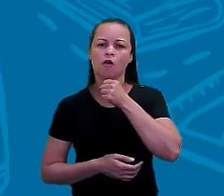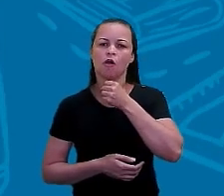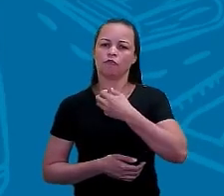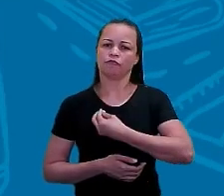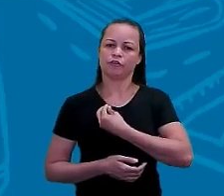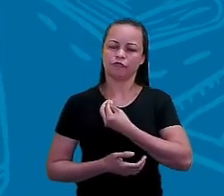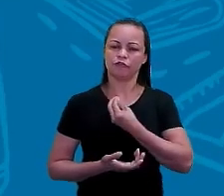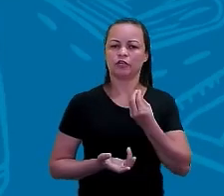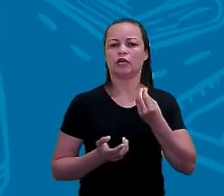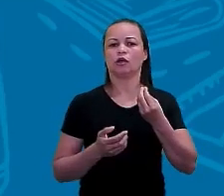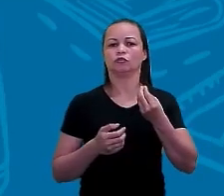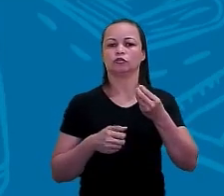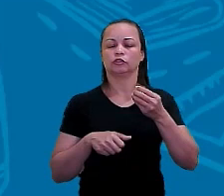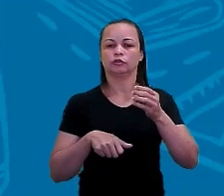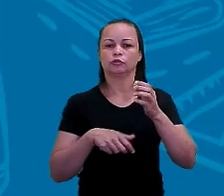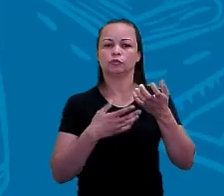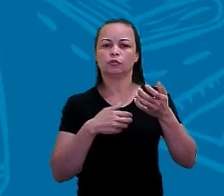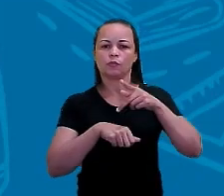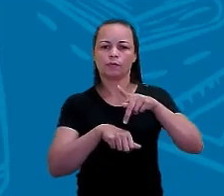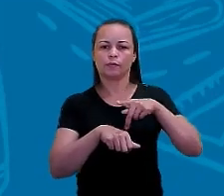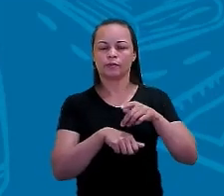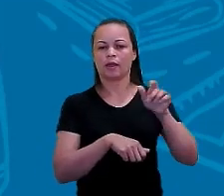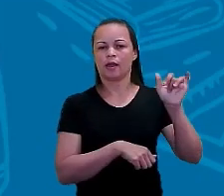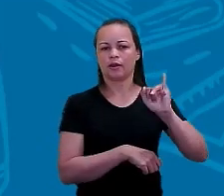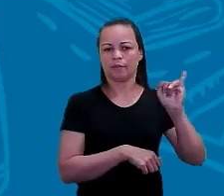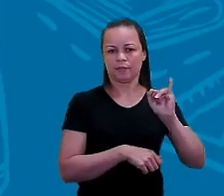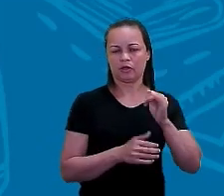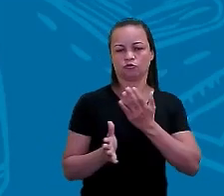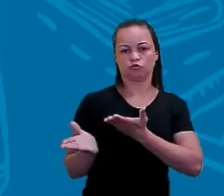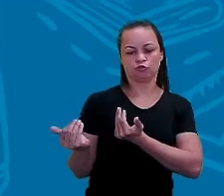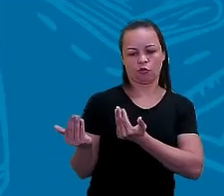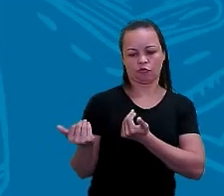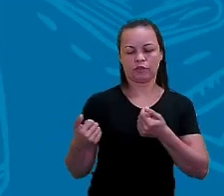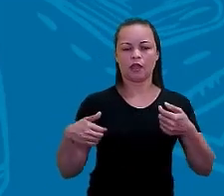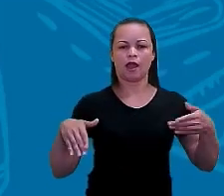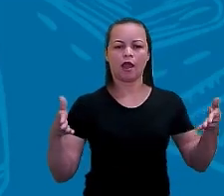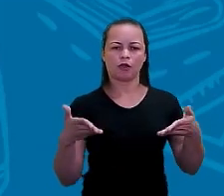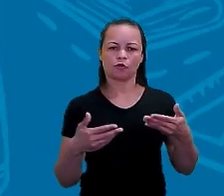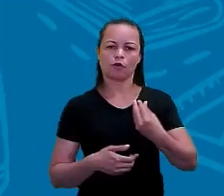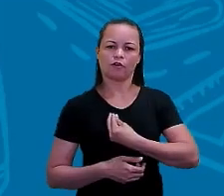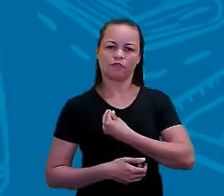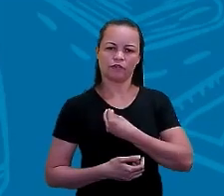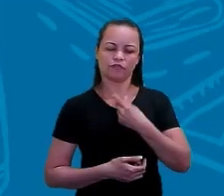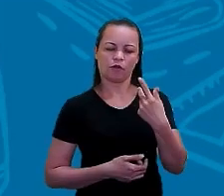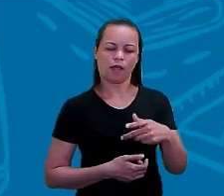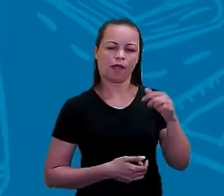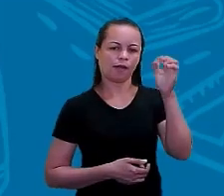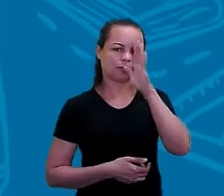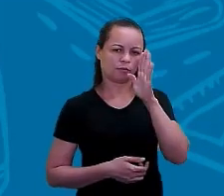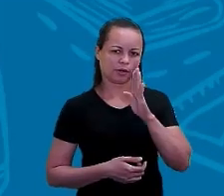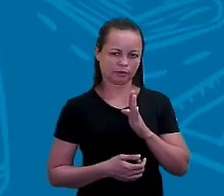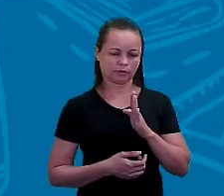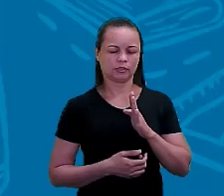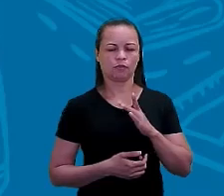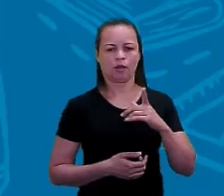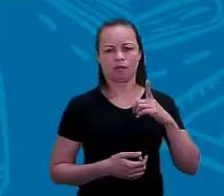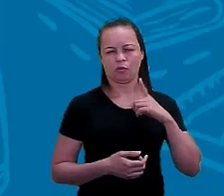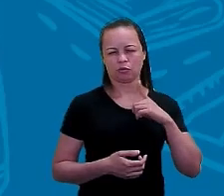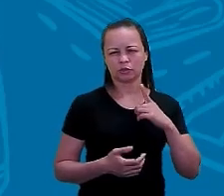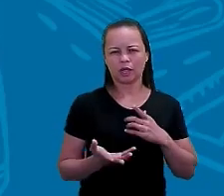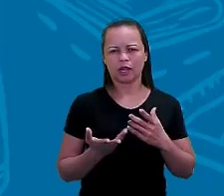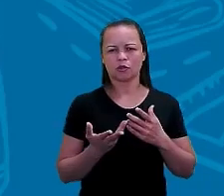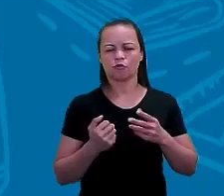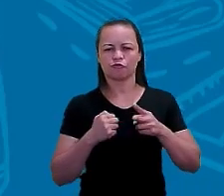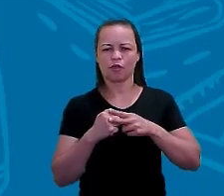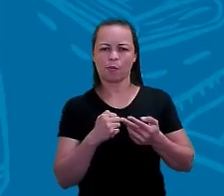quando eu era jovem. Agora nós moramos no Brasil. Então eu vou trabalhar aí com um verbo no passado e outro no presente. Então